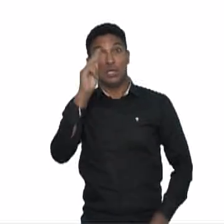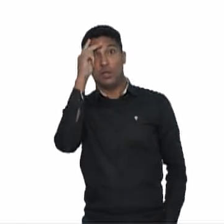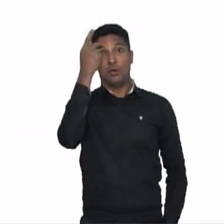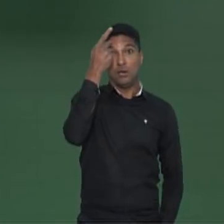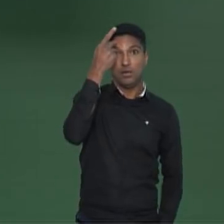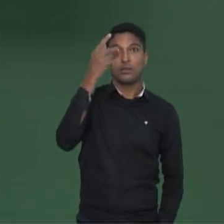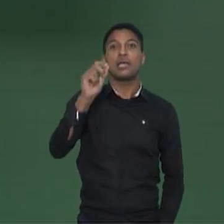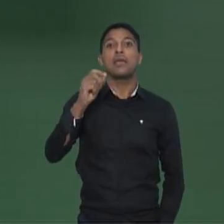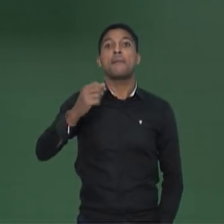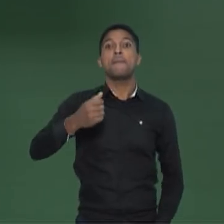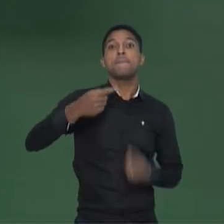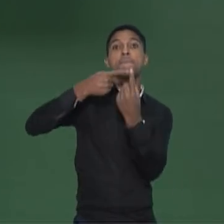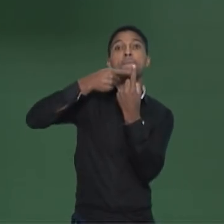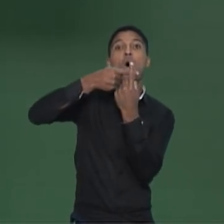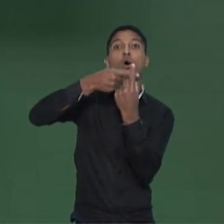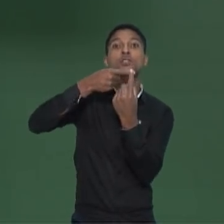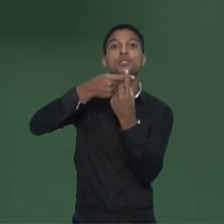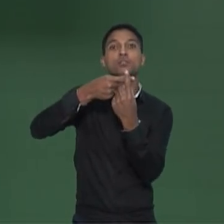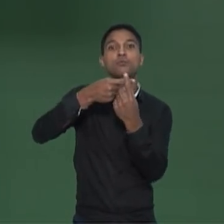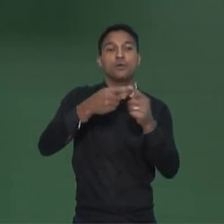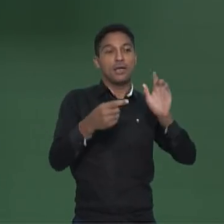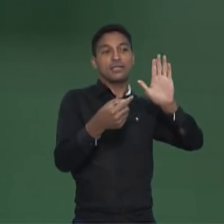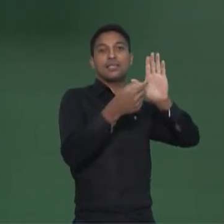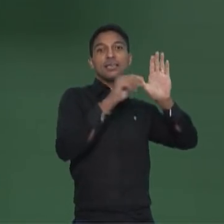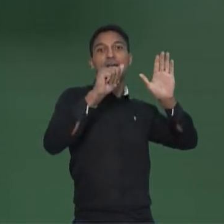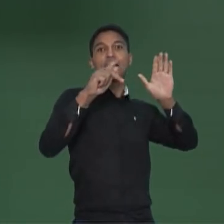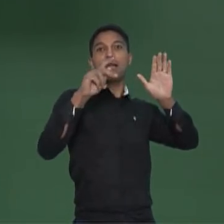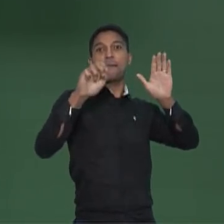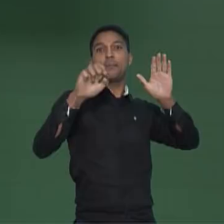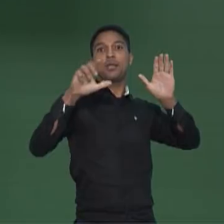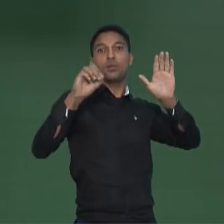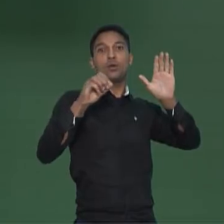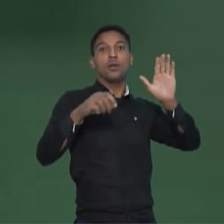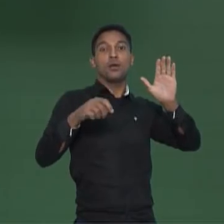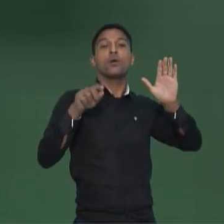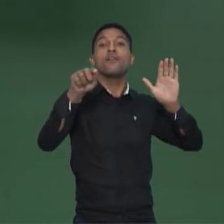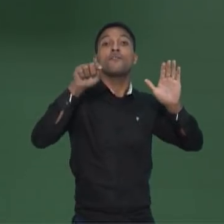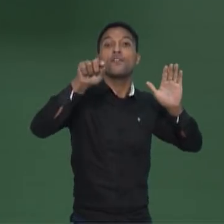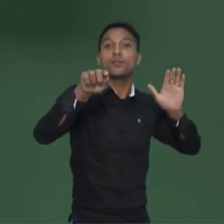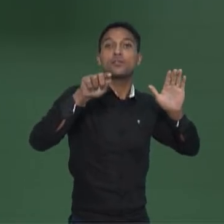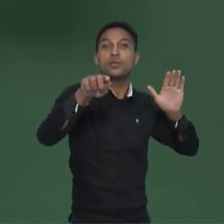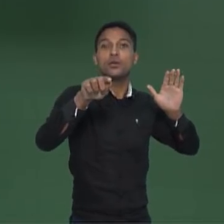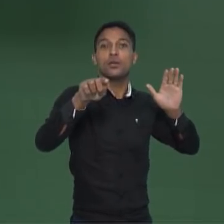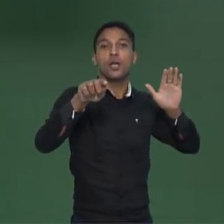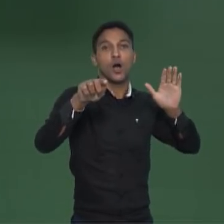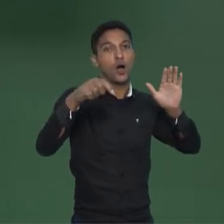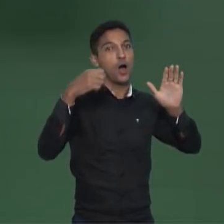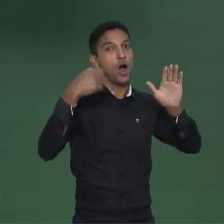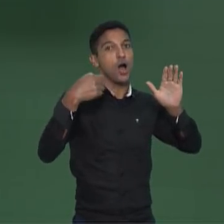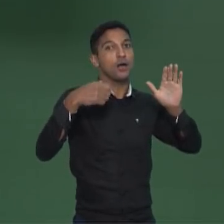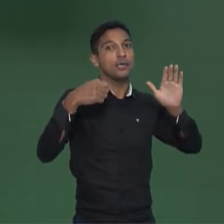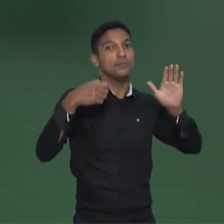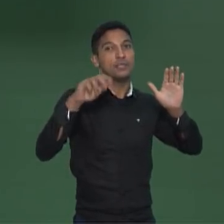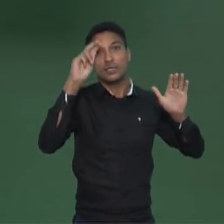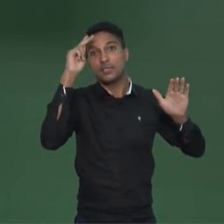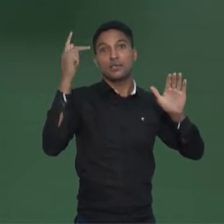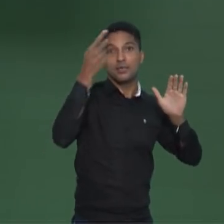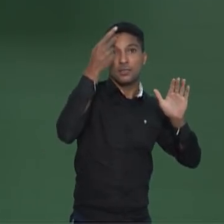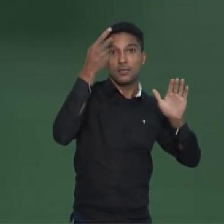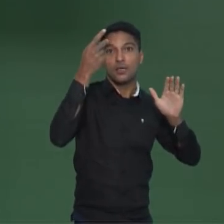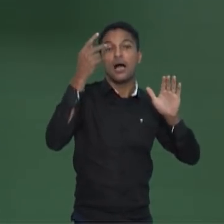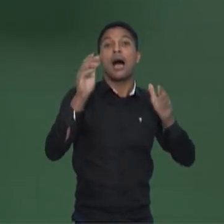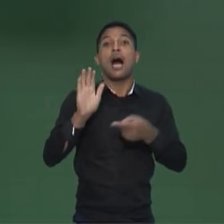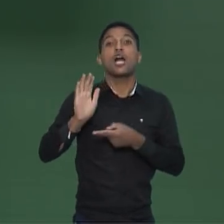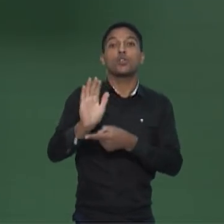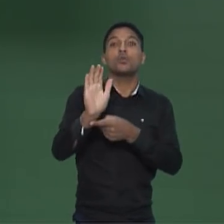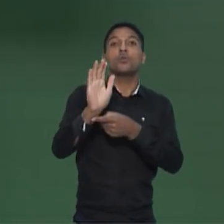certo? Esse é o apelo presente no cartaz. Ele pede para que o leitor seja um agente de mudança.